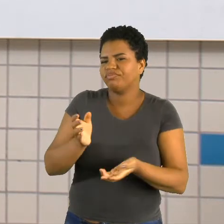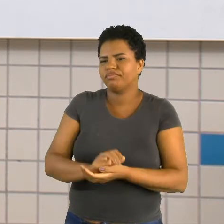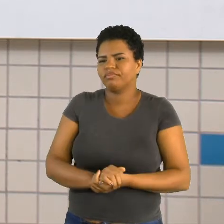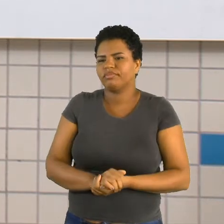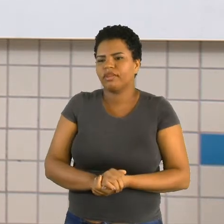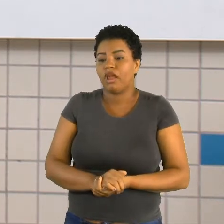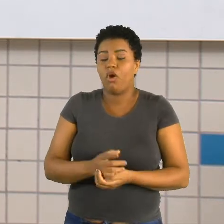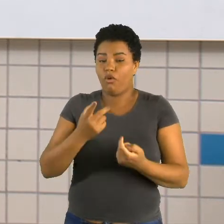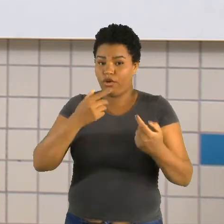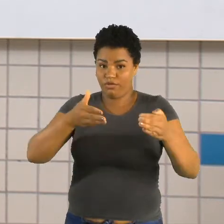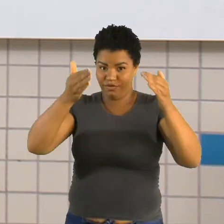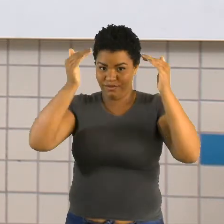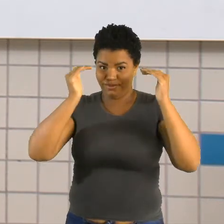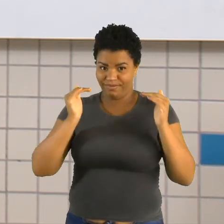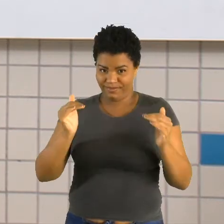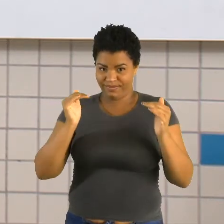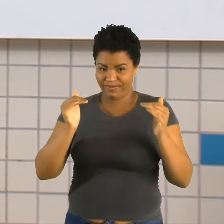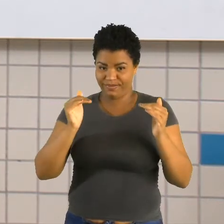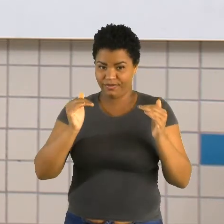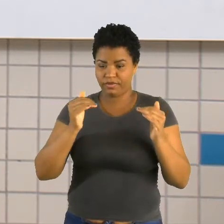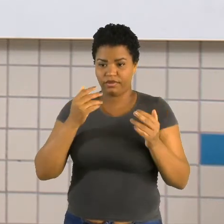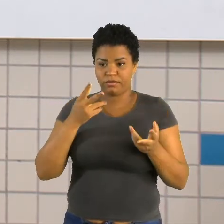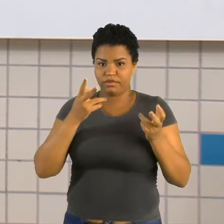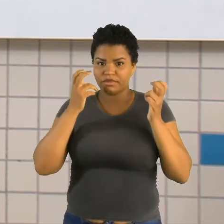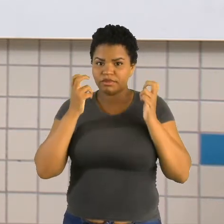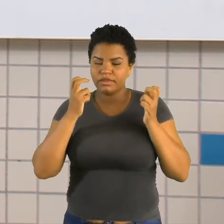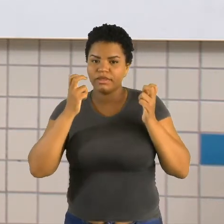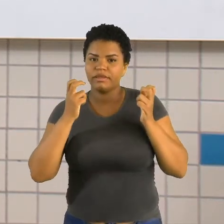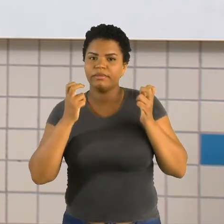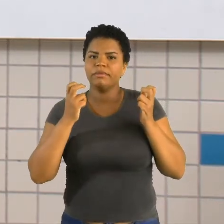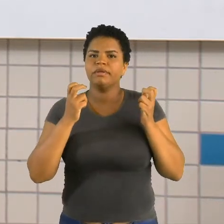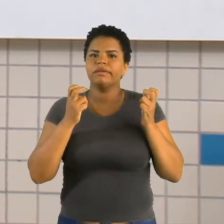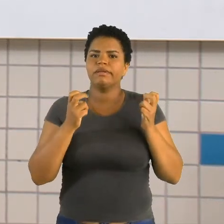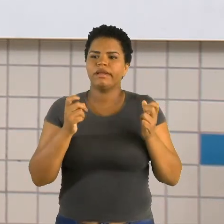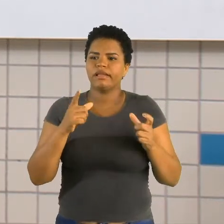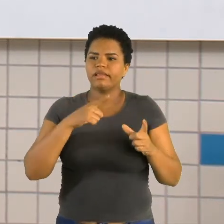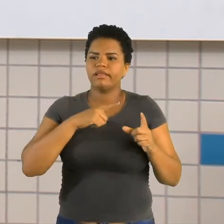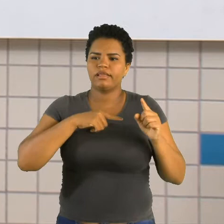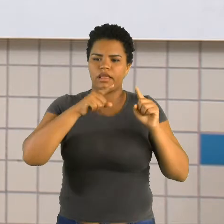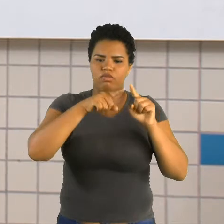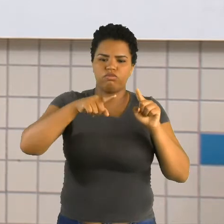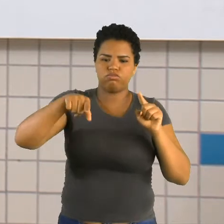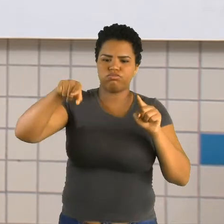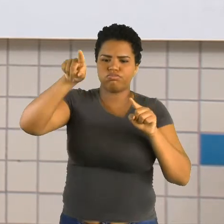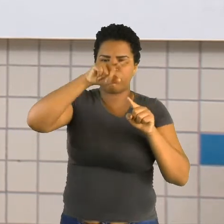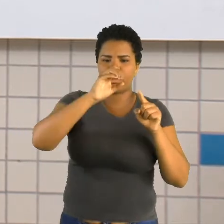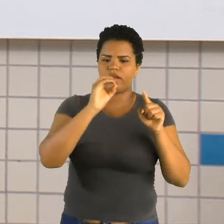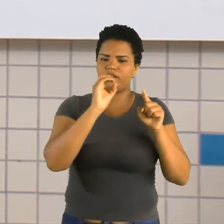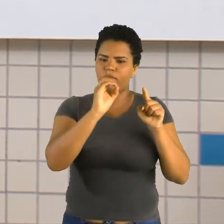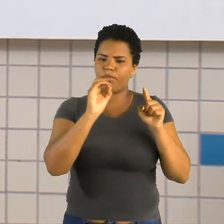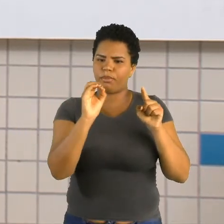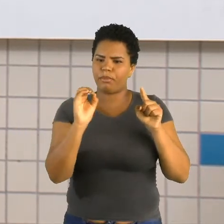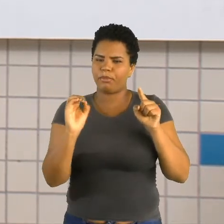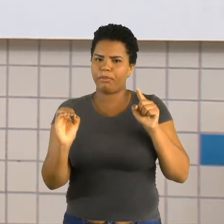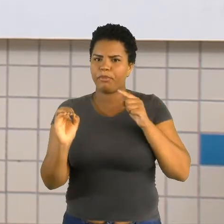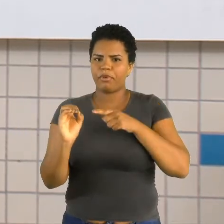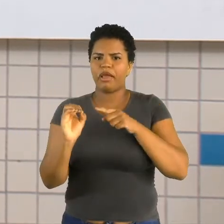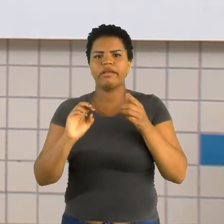balão. Contorno dele e ele tem 3 bolinhas aqui embaixo. O que significa esse tipo de